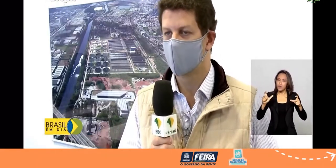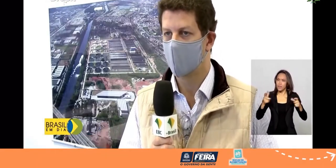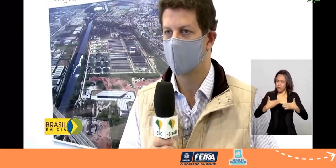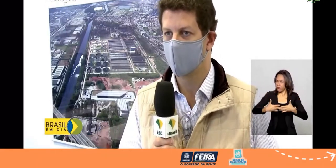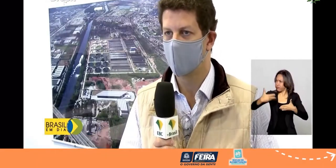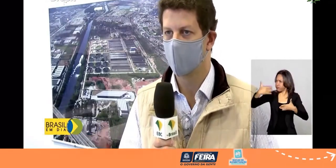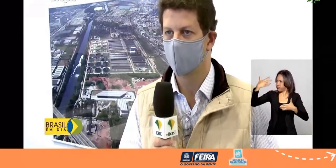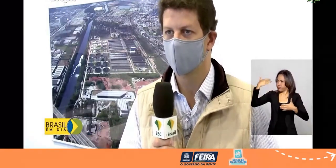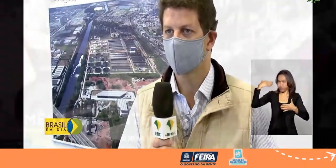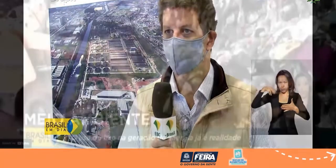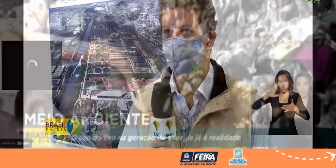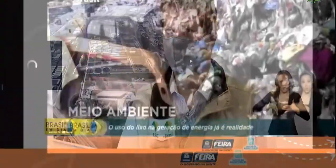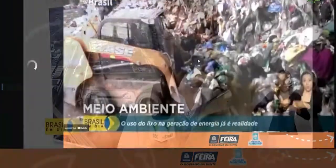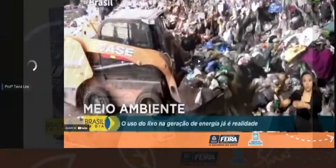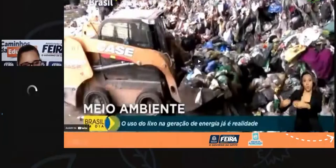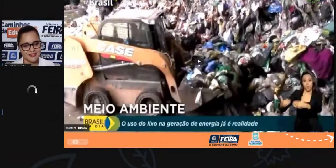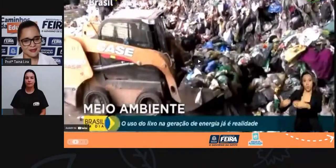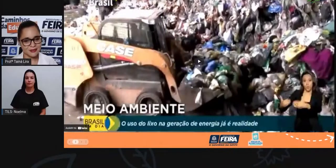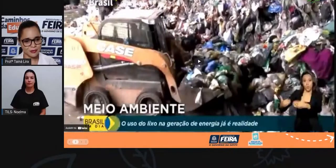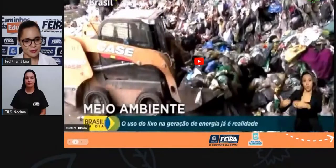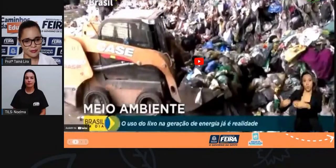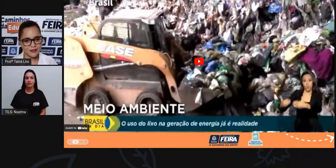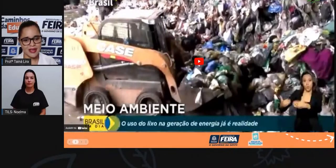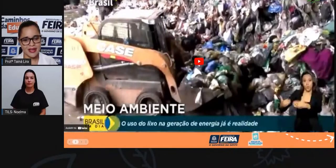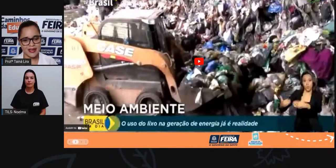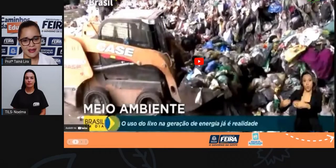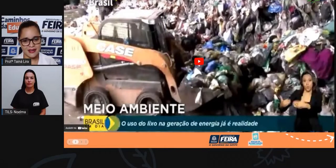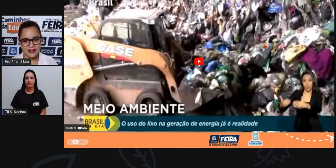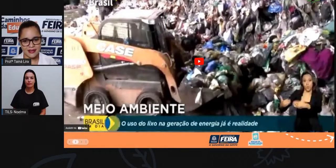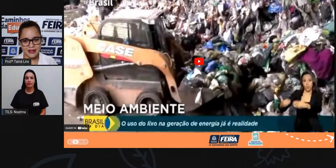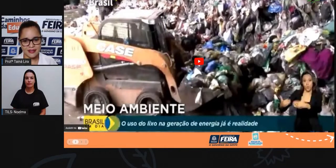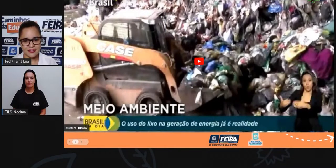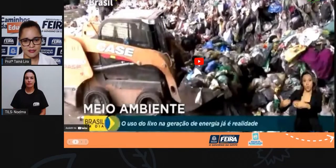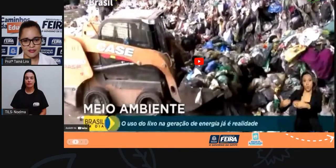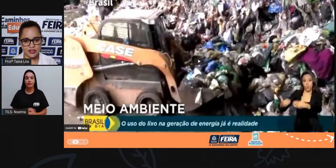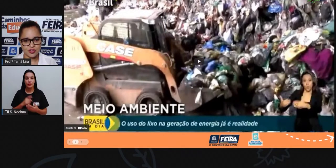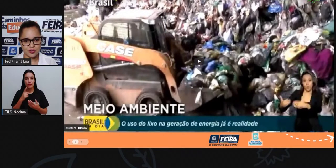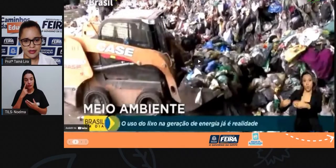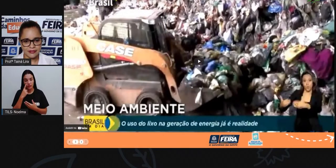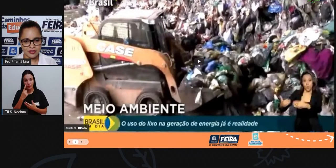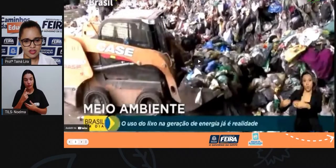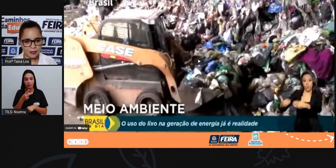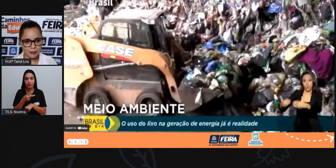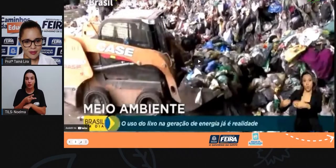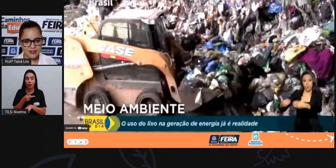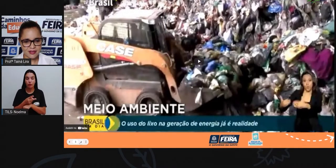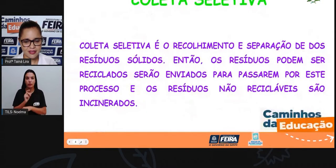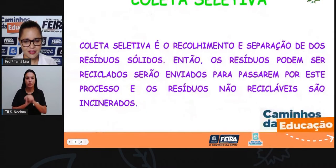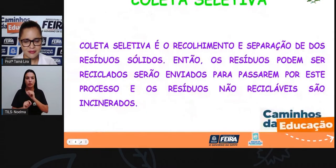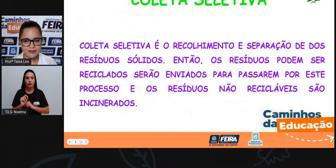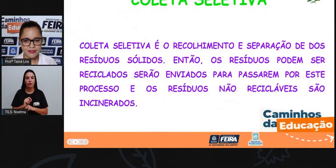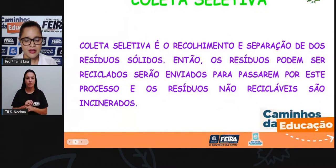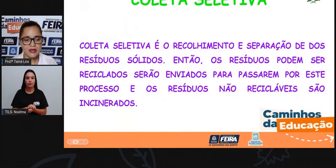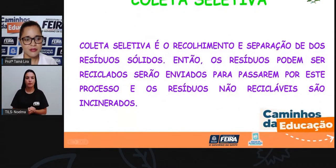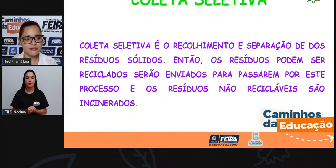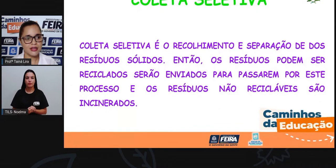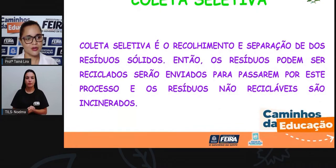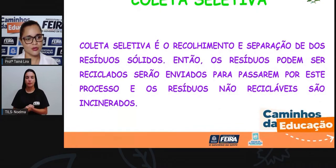utilizada nos países de primeiro mundo. E segundo ano, esse vídeo, deixa para passar aqui,